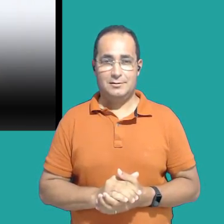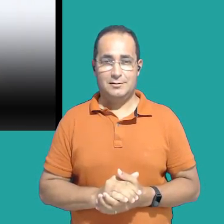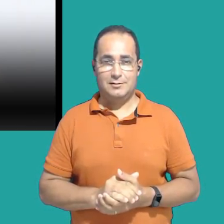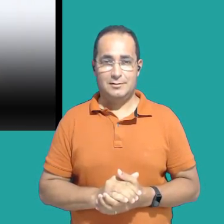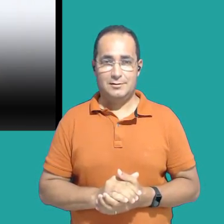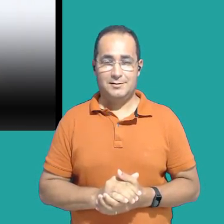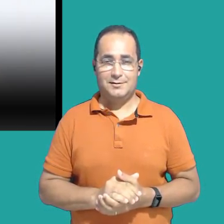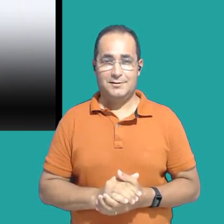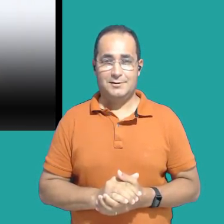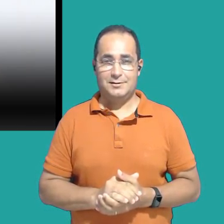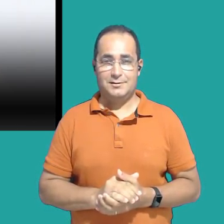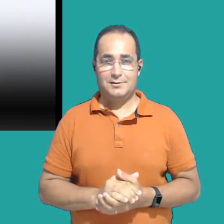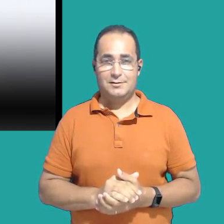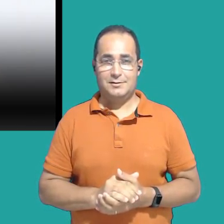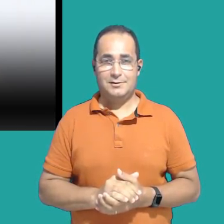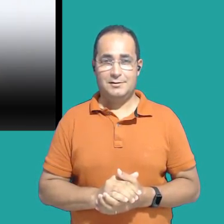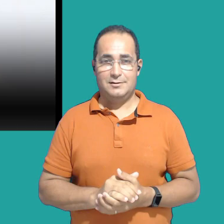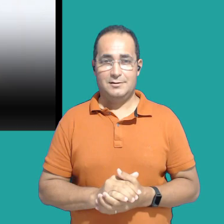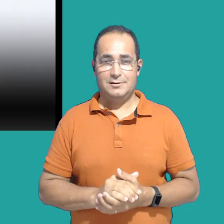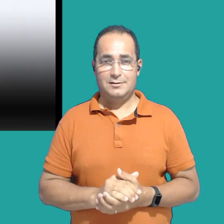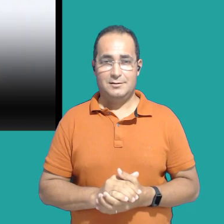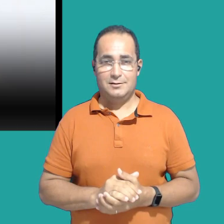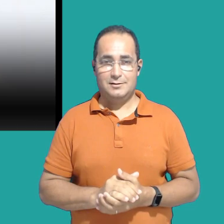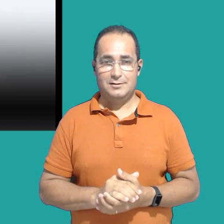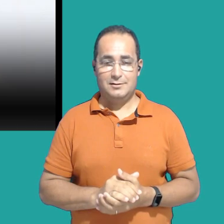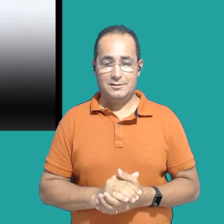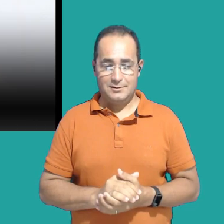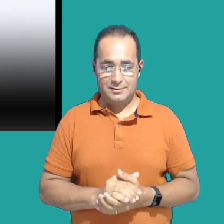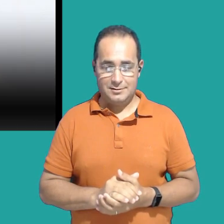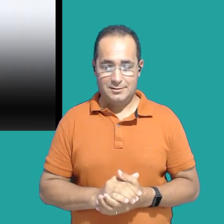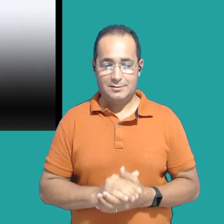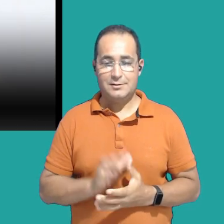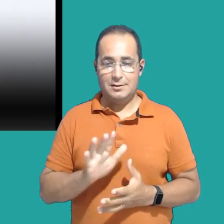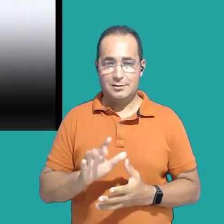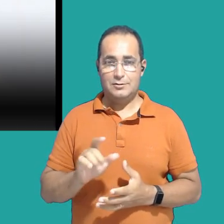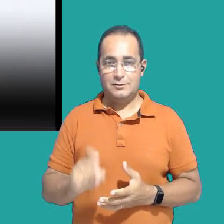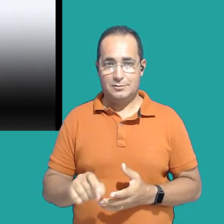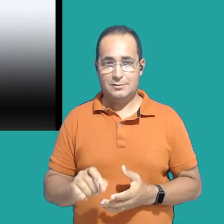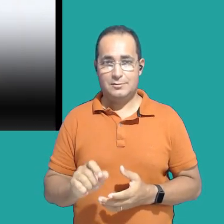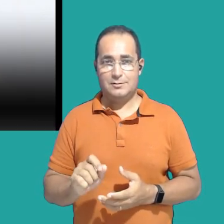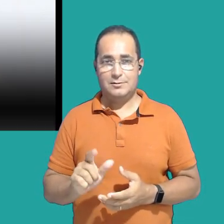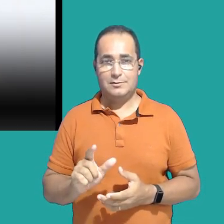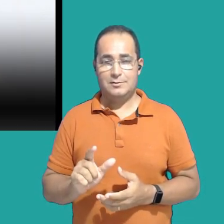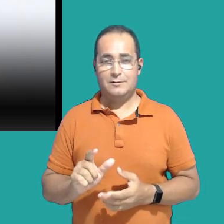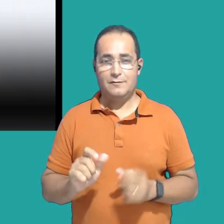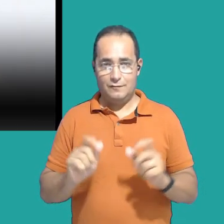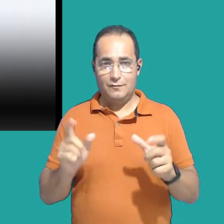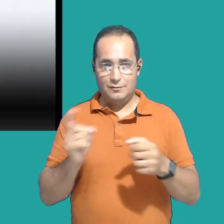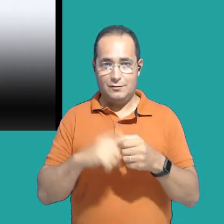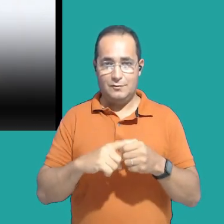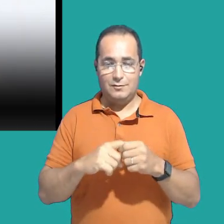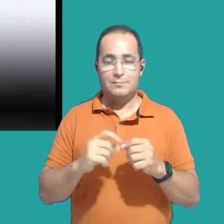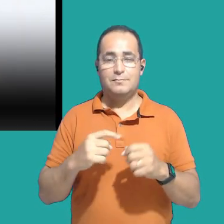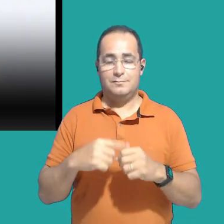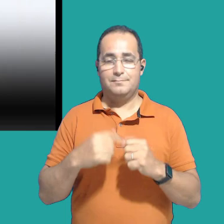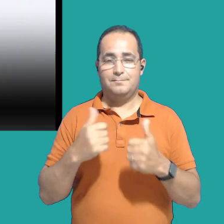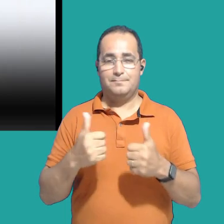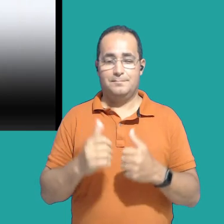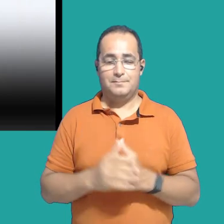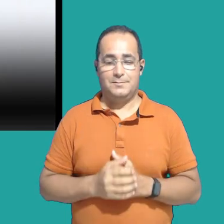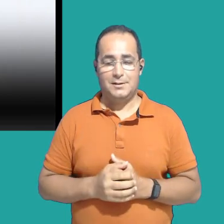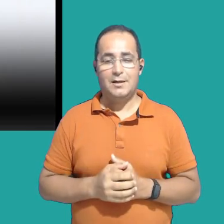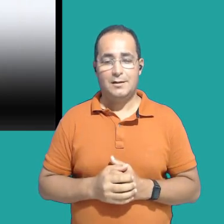Tchim, tchim, tchim, tchim. A tua câmera desligou. Isso. Ah, beleza. Voltou?